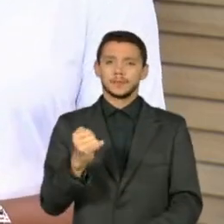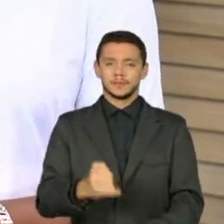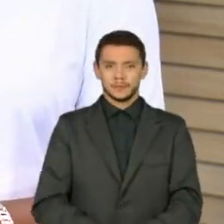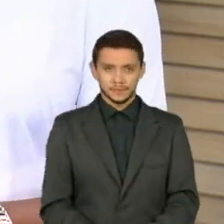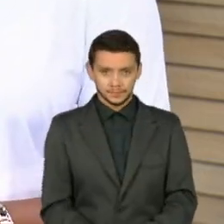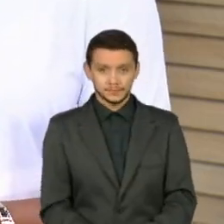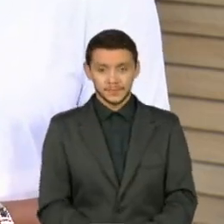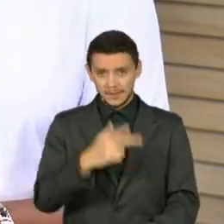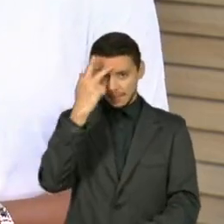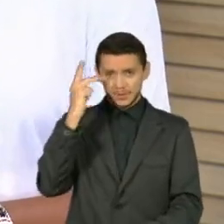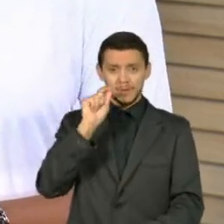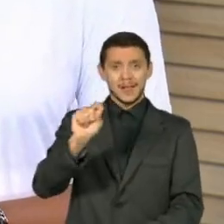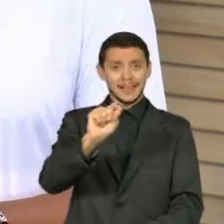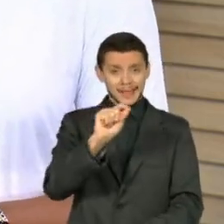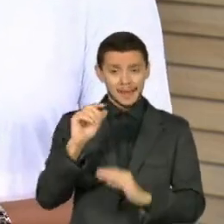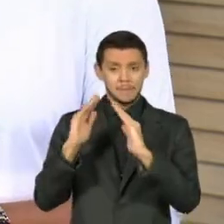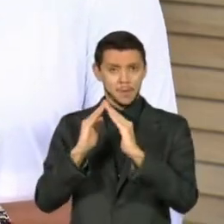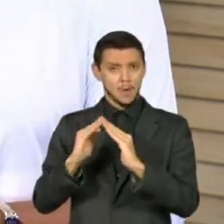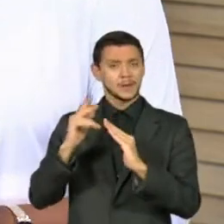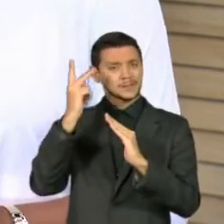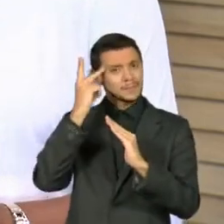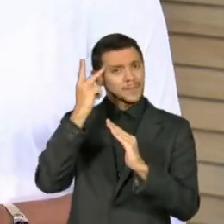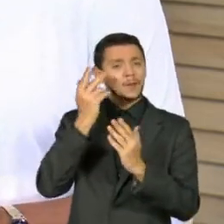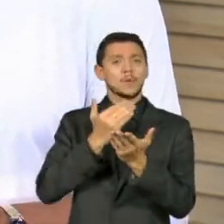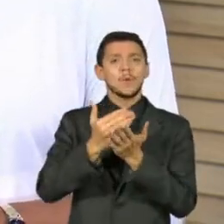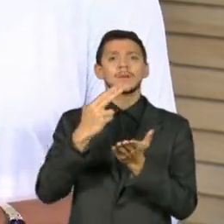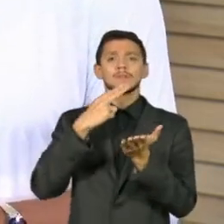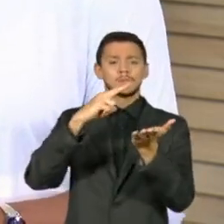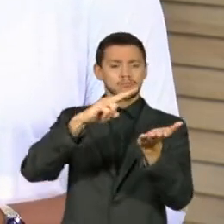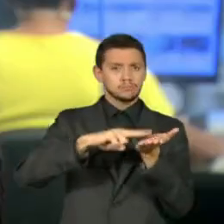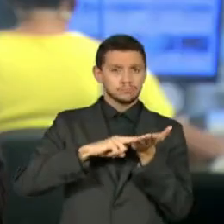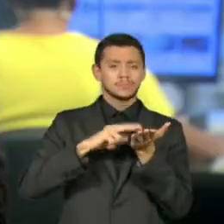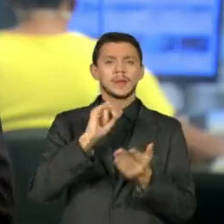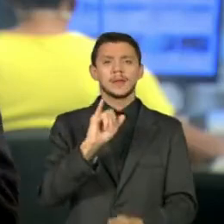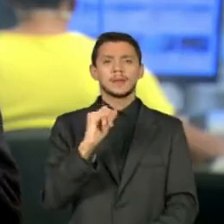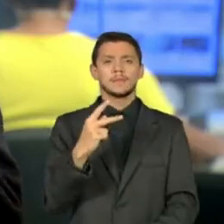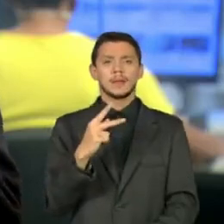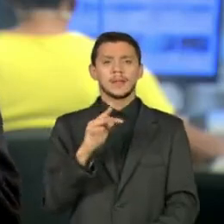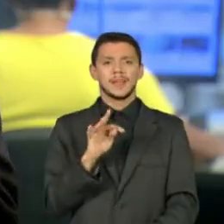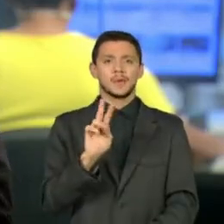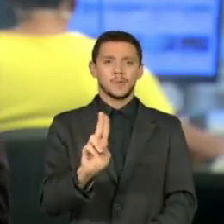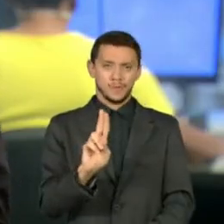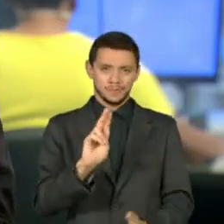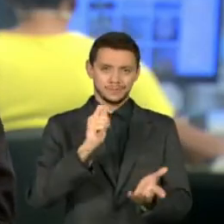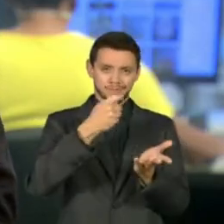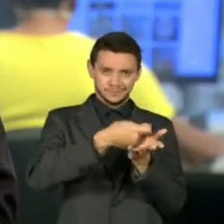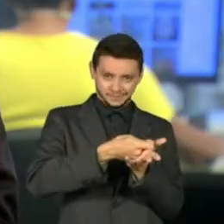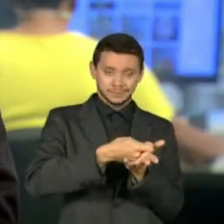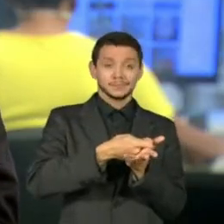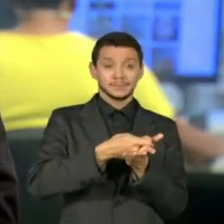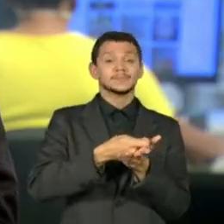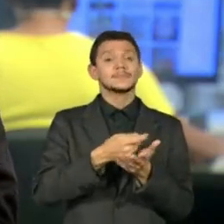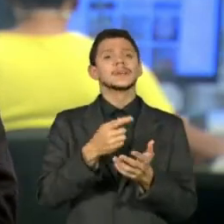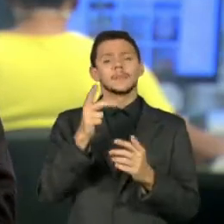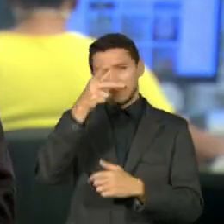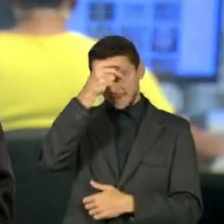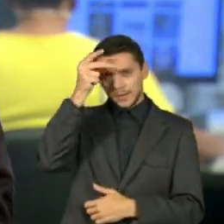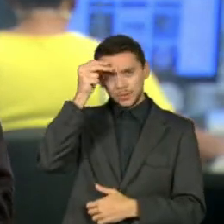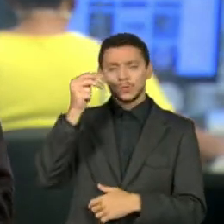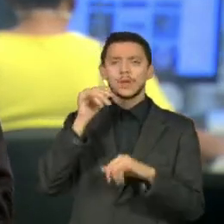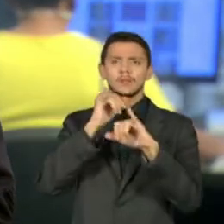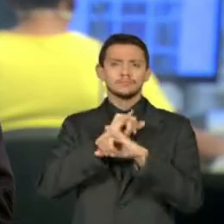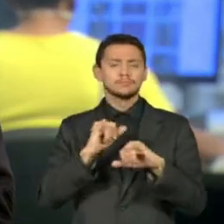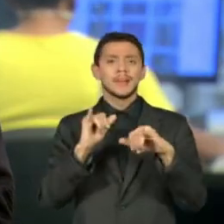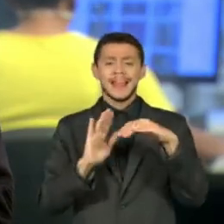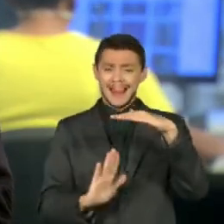Moradores da cidade de São Paulo começaram a receber os boletos do IPTU. Este ano, a prefeitura informou que limitou o aumento em